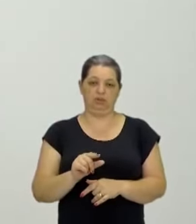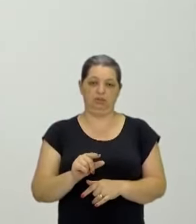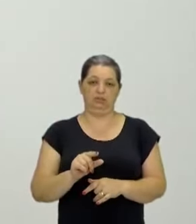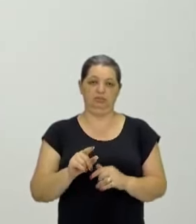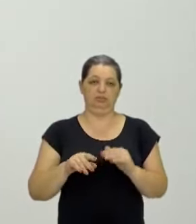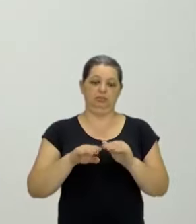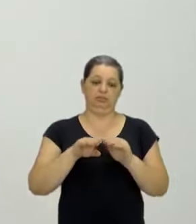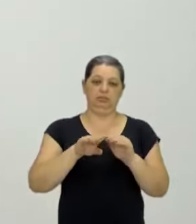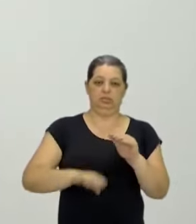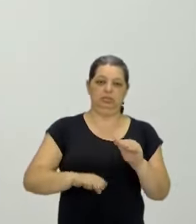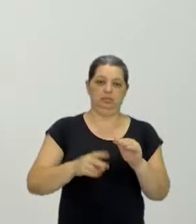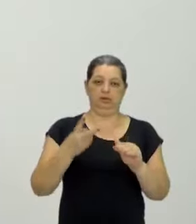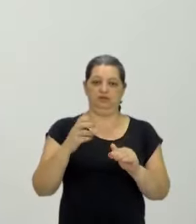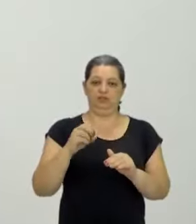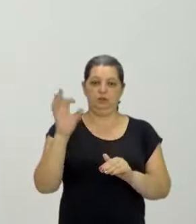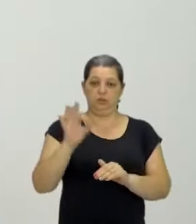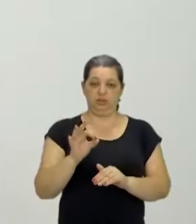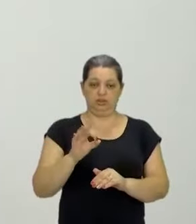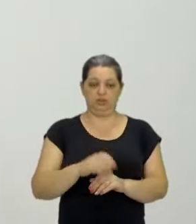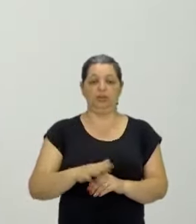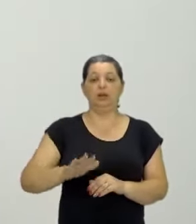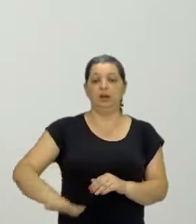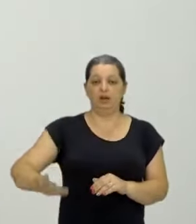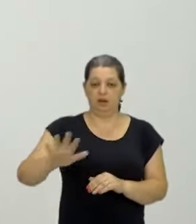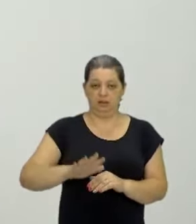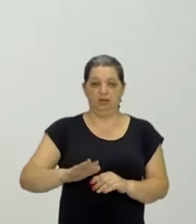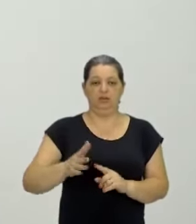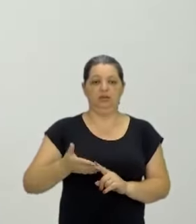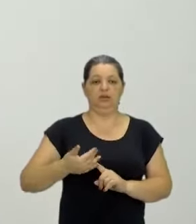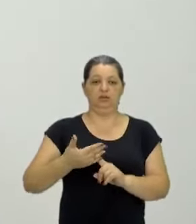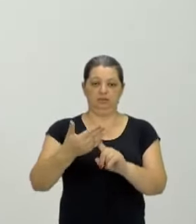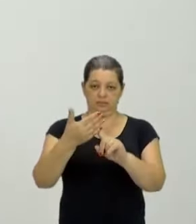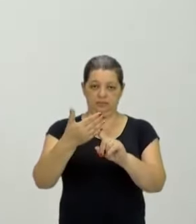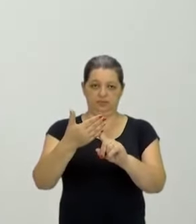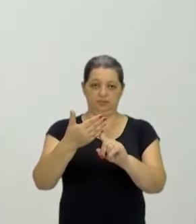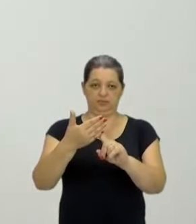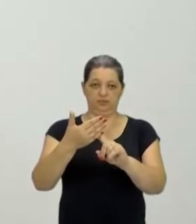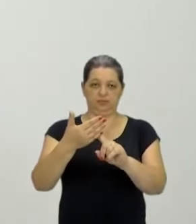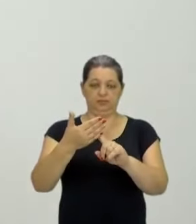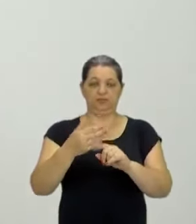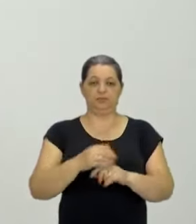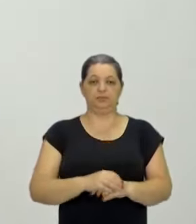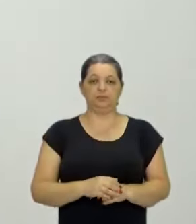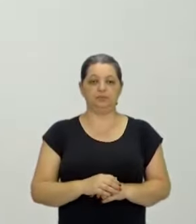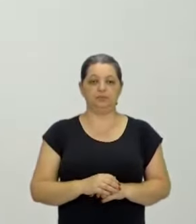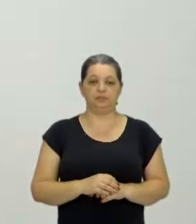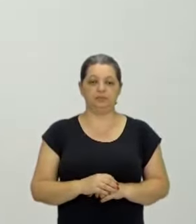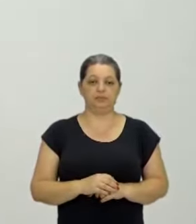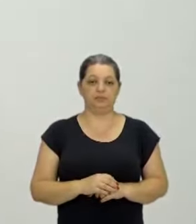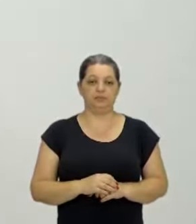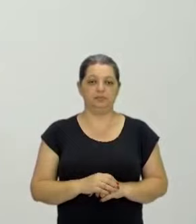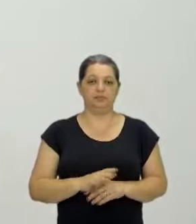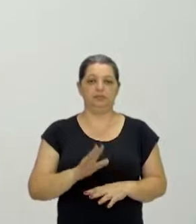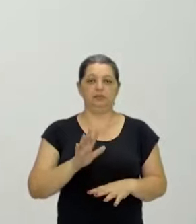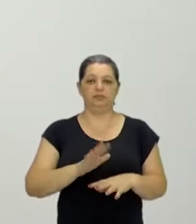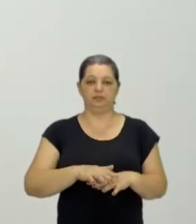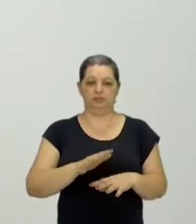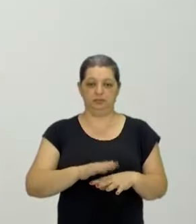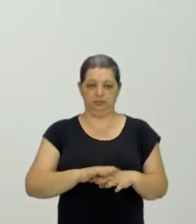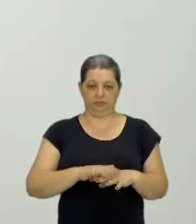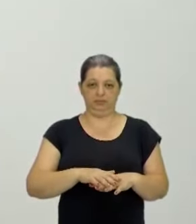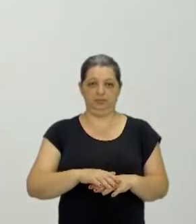de 20%, na área de technology, math and